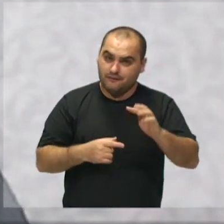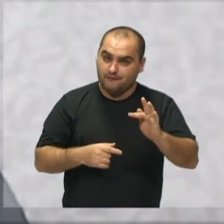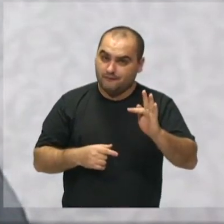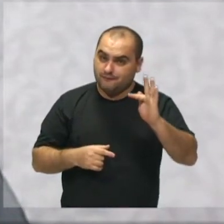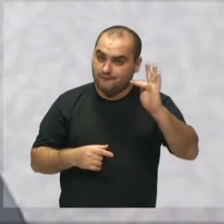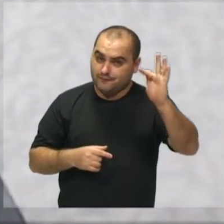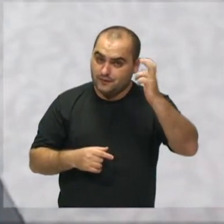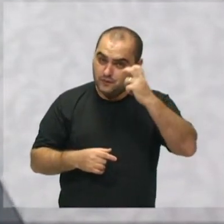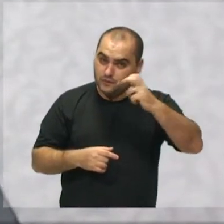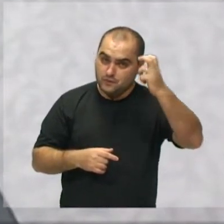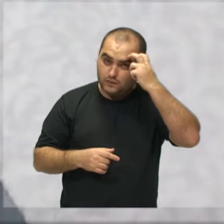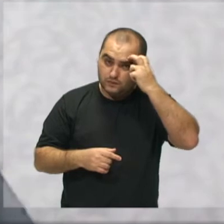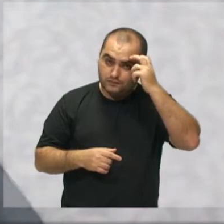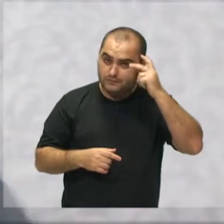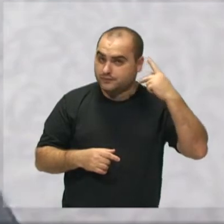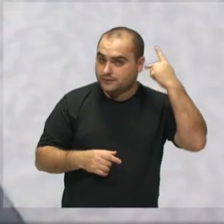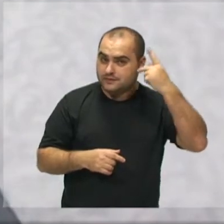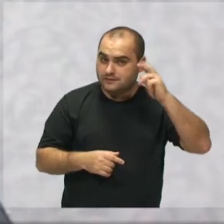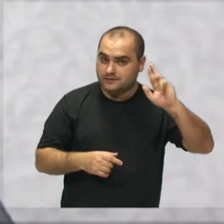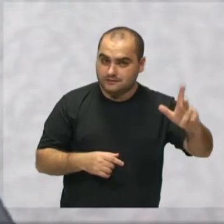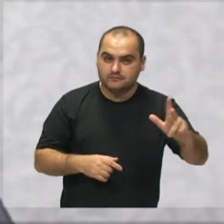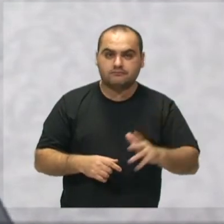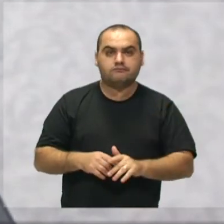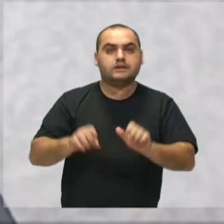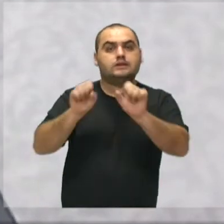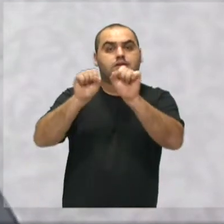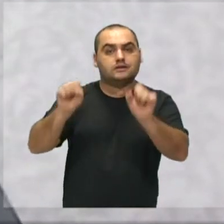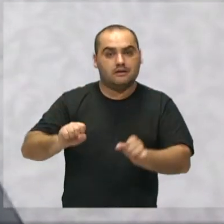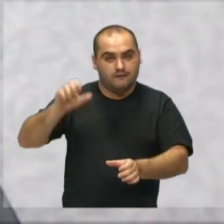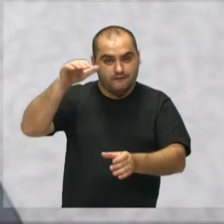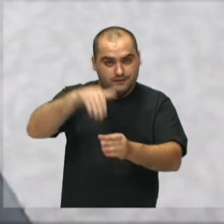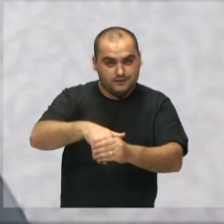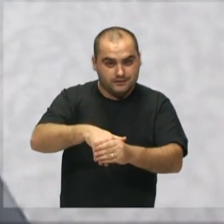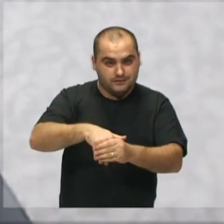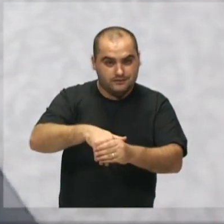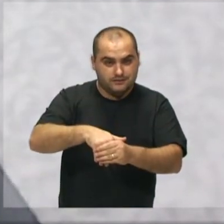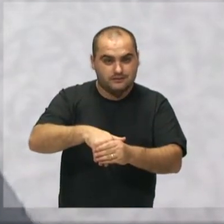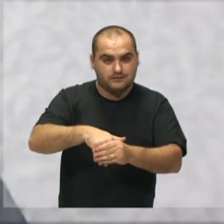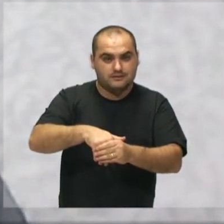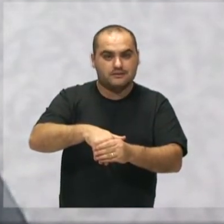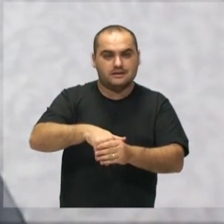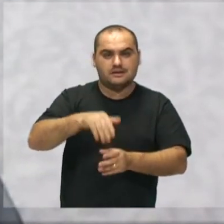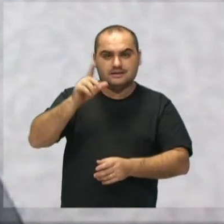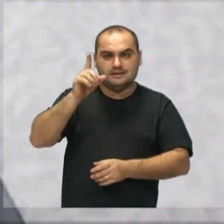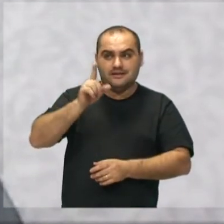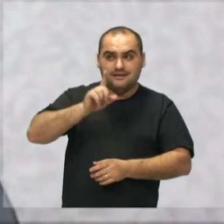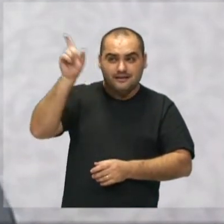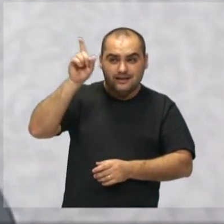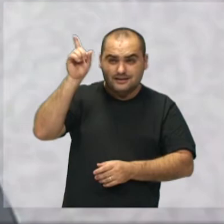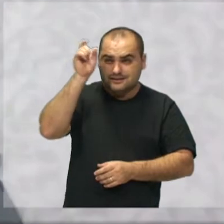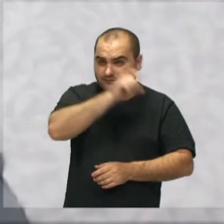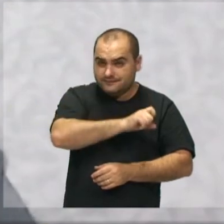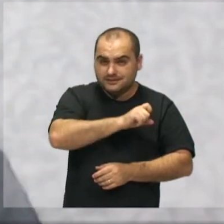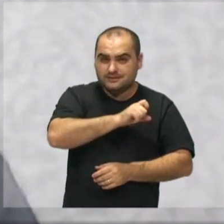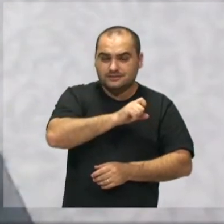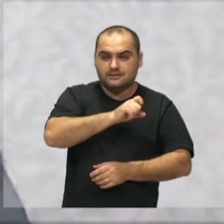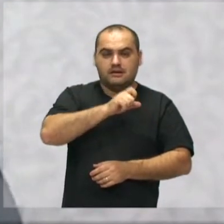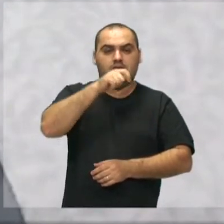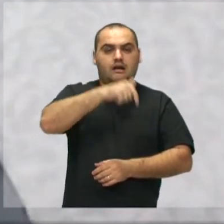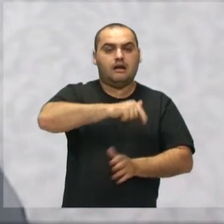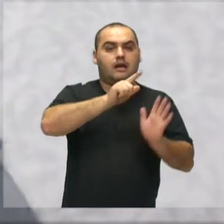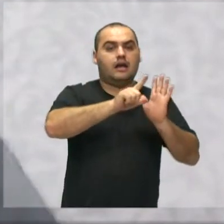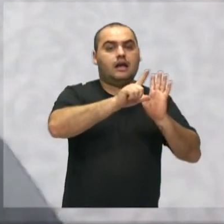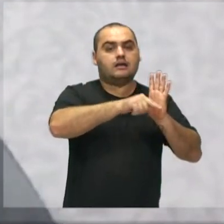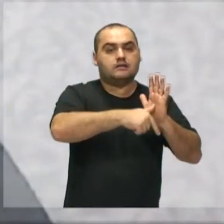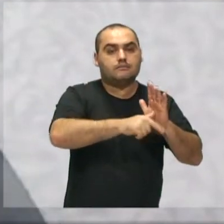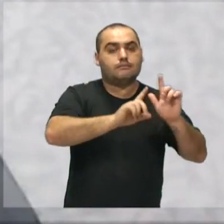diferente da deles. O próprio sistema de votação, né? A gente, lá é tão complicado, tão difícil lá, a gente aqui contou, atrasou,